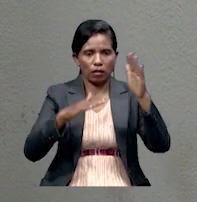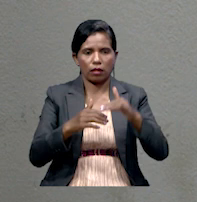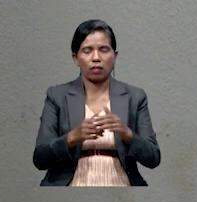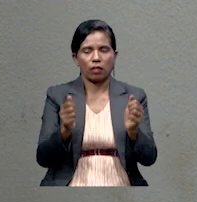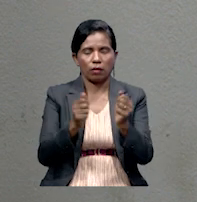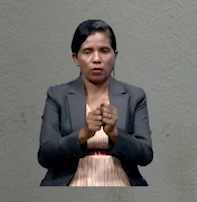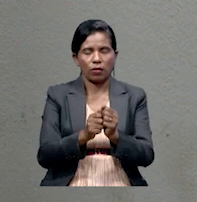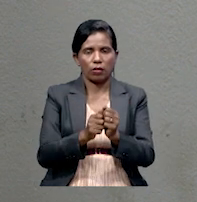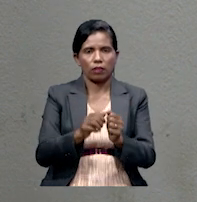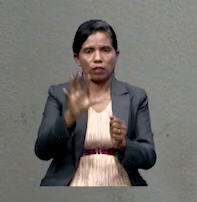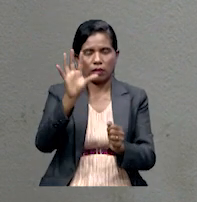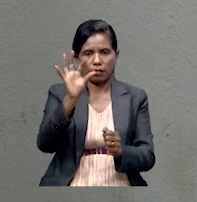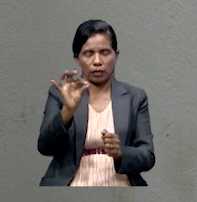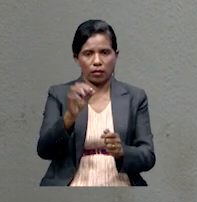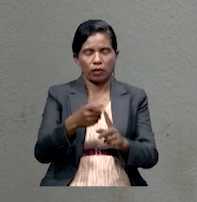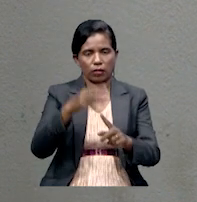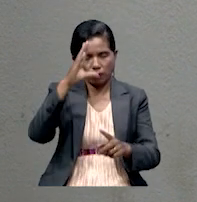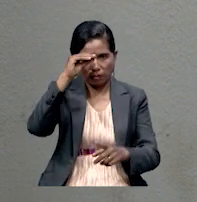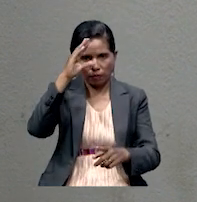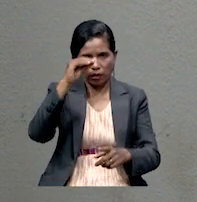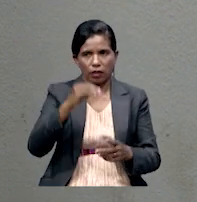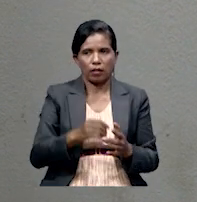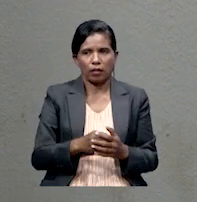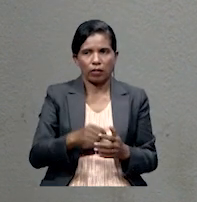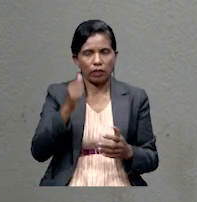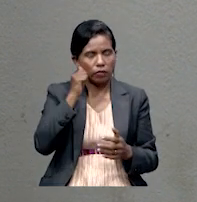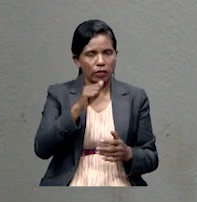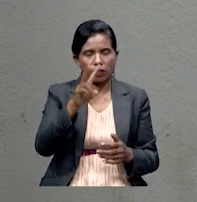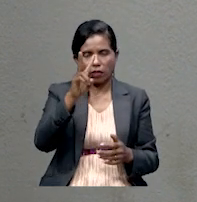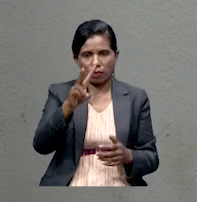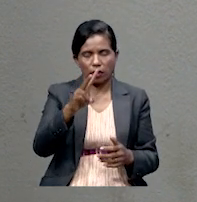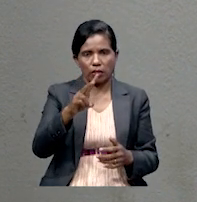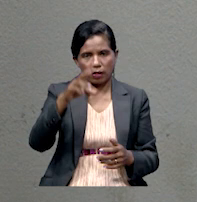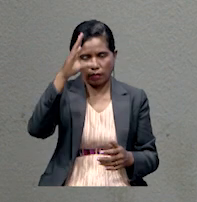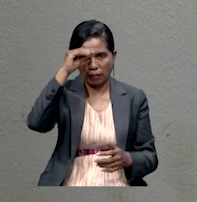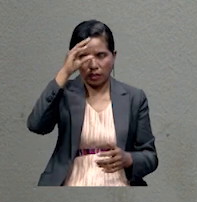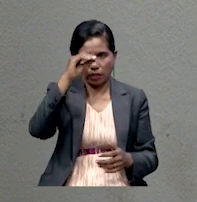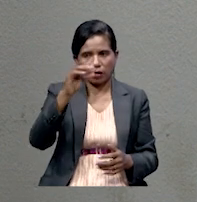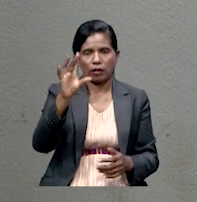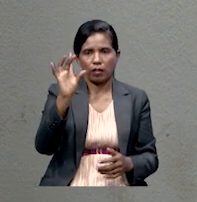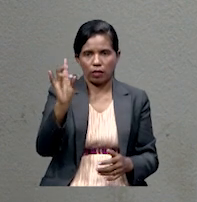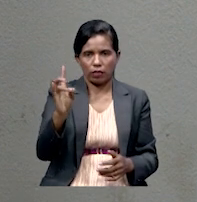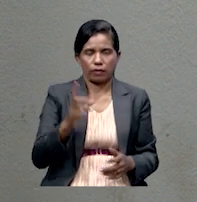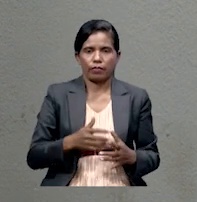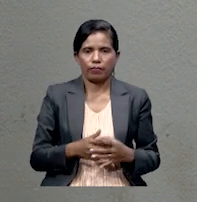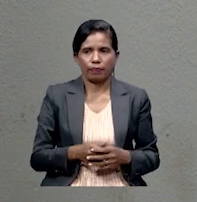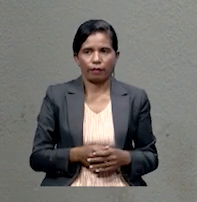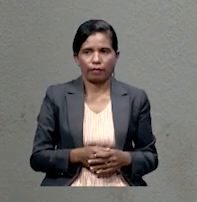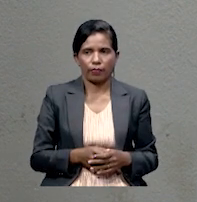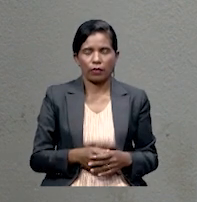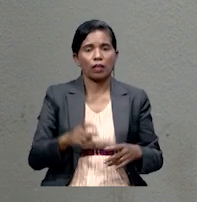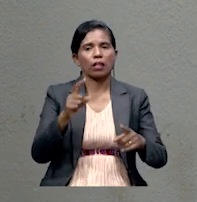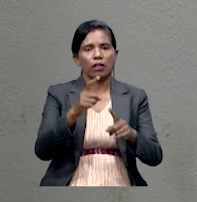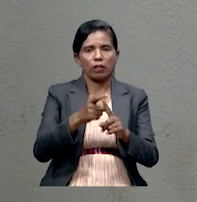Hamutuk Novi, na Incia, os mane, os feto na rua e mane na hit. E a